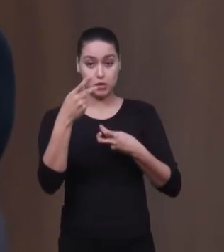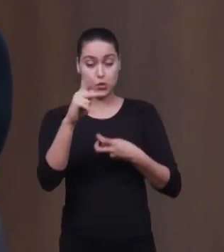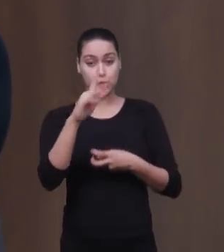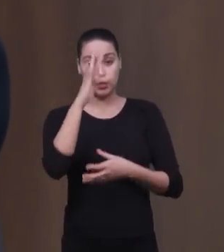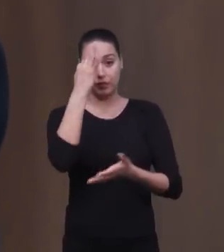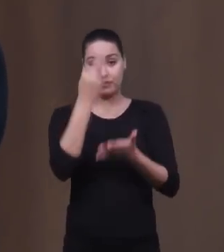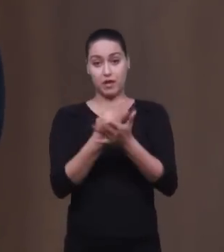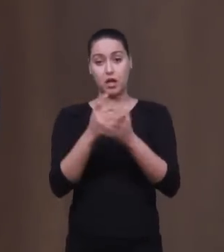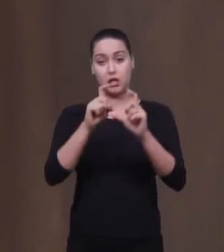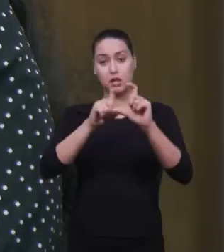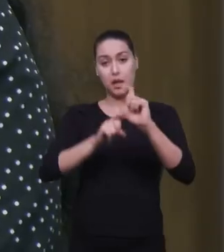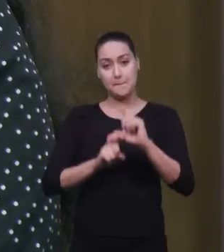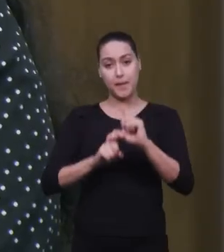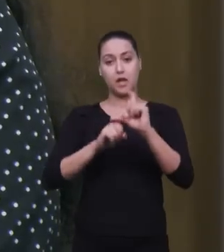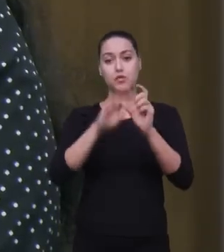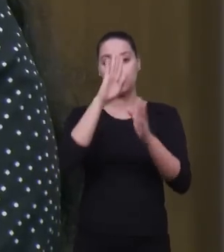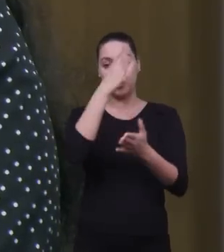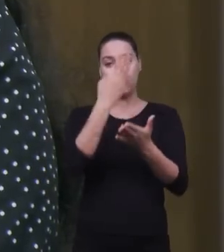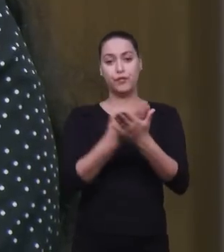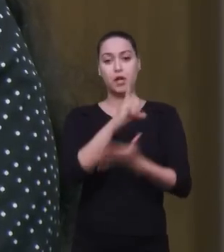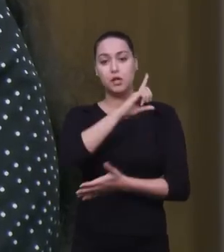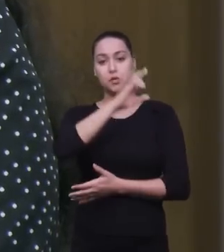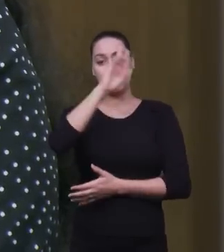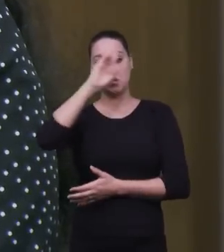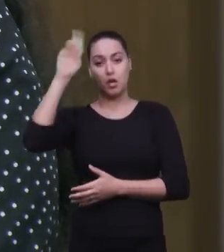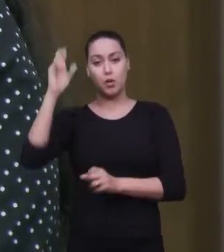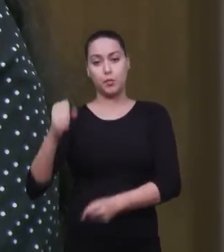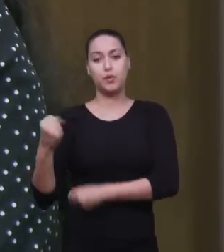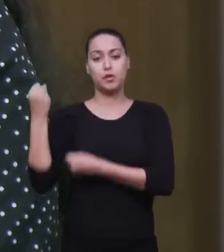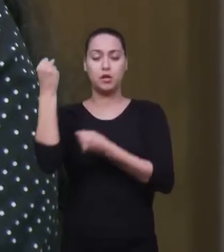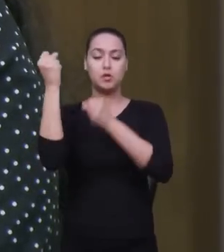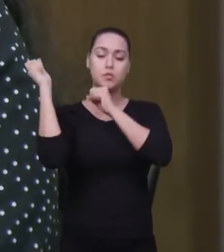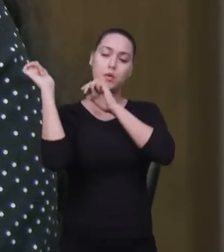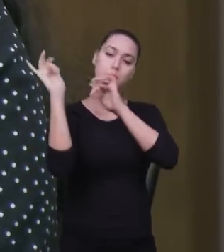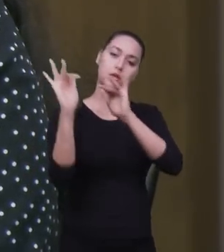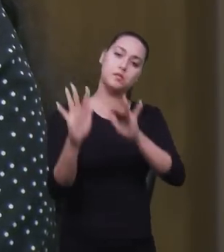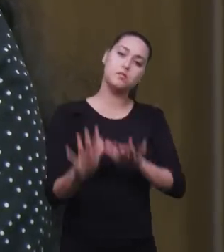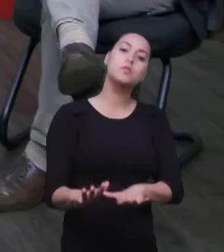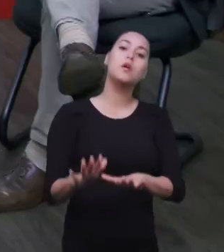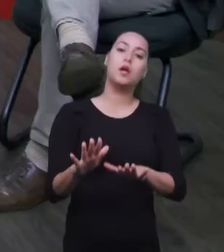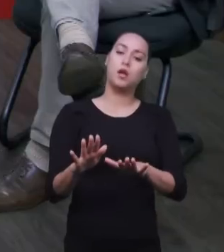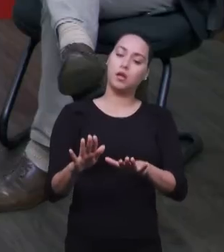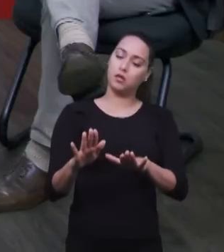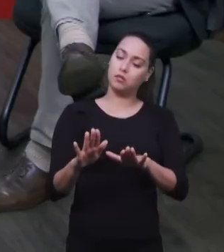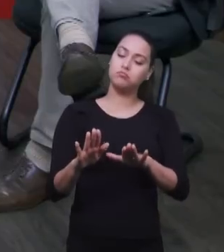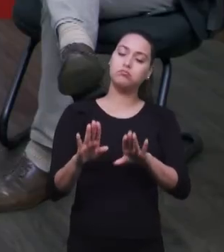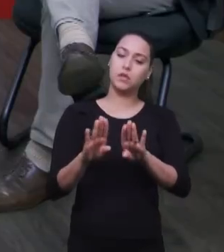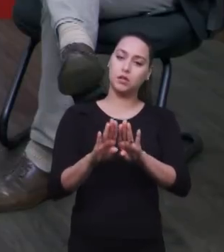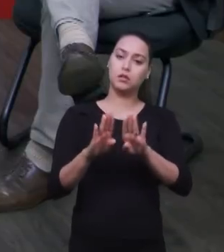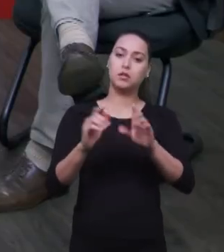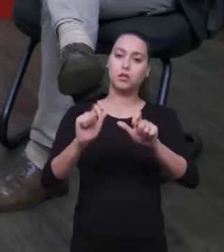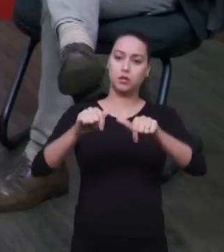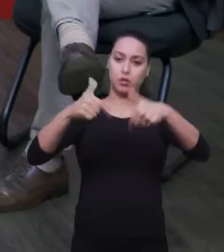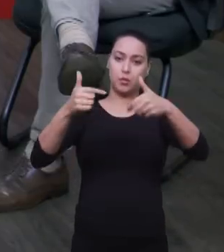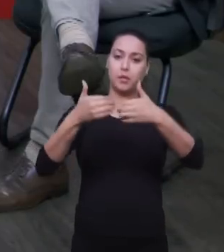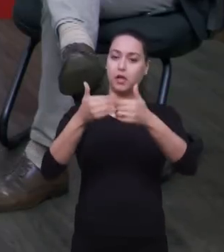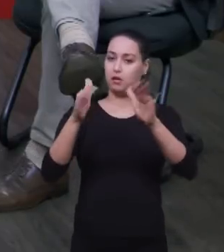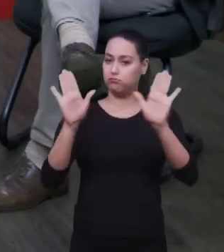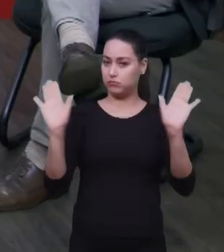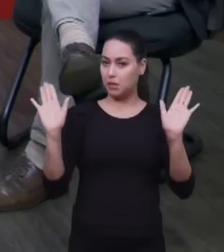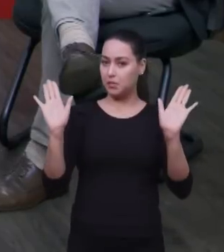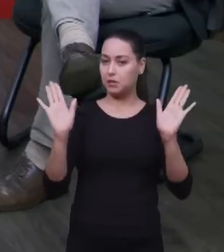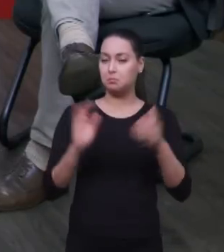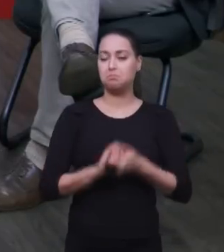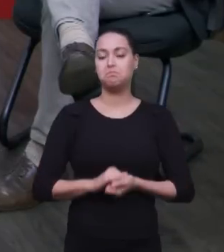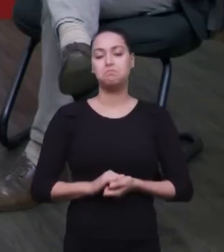realmente confiando totalmente no Senhor, o Senhor é poderoso para dar uma bênção e abrir realmente essa porta. Glória a Jesus. Glória a